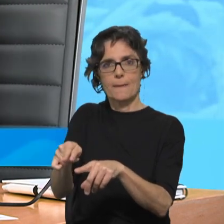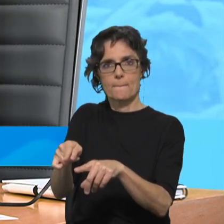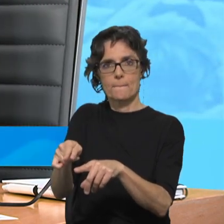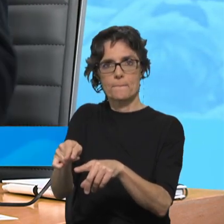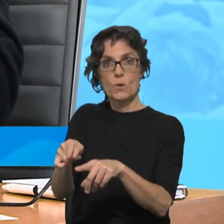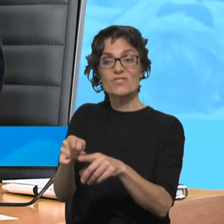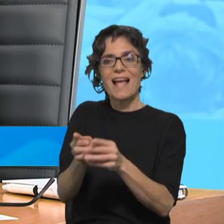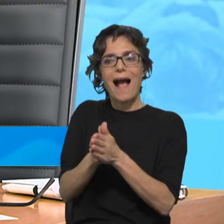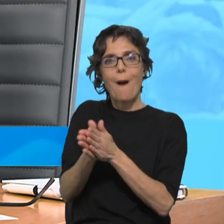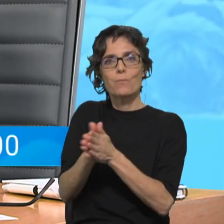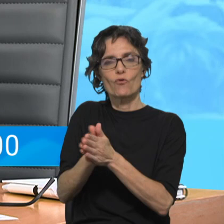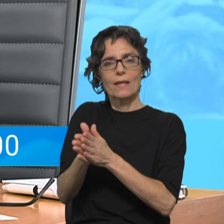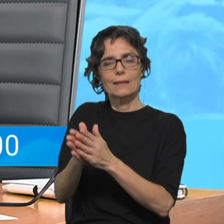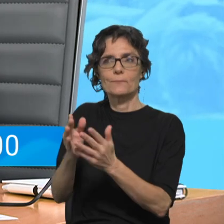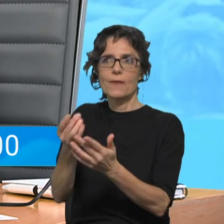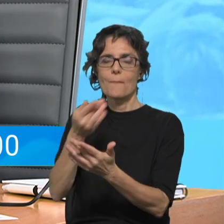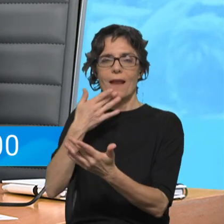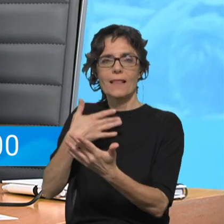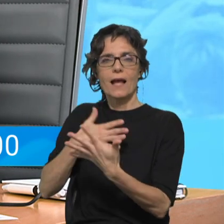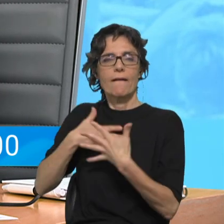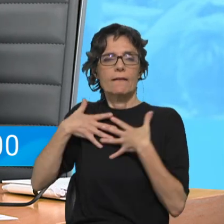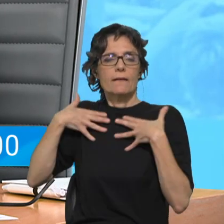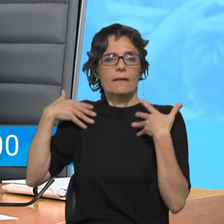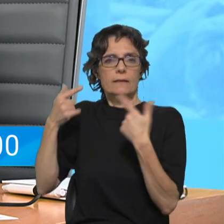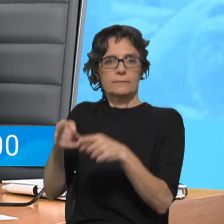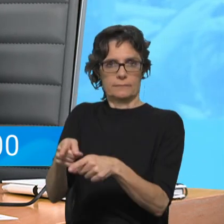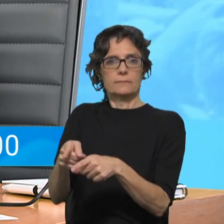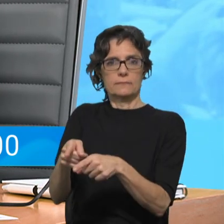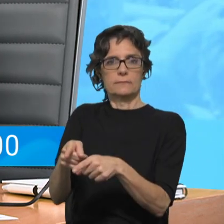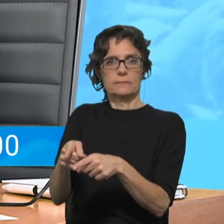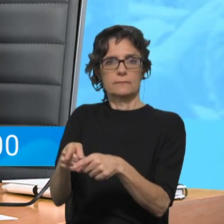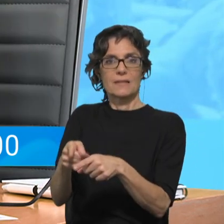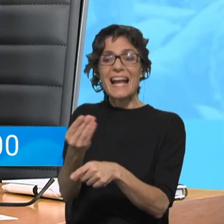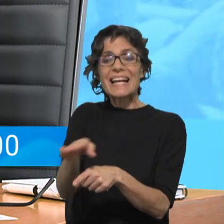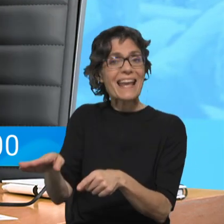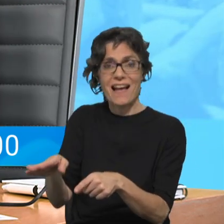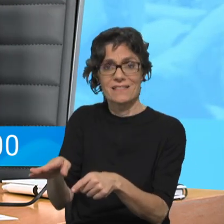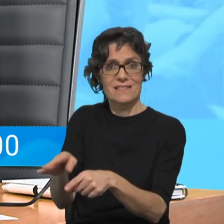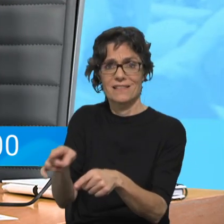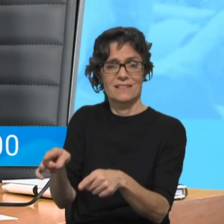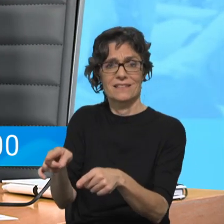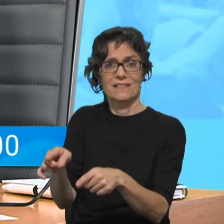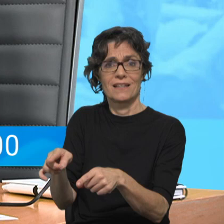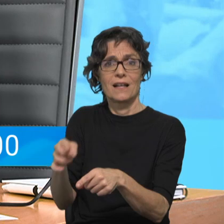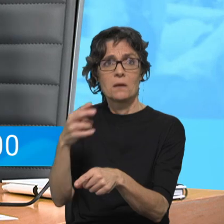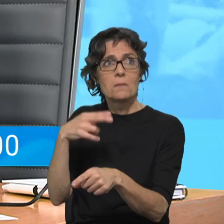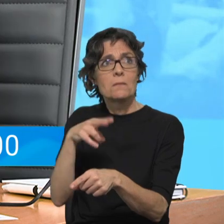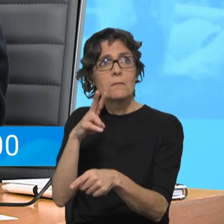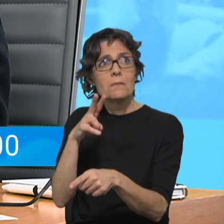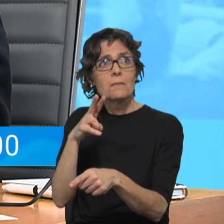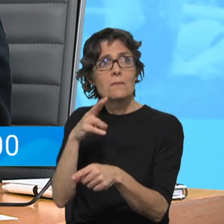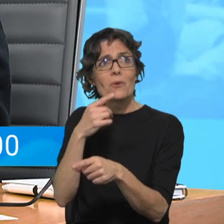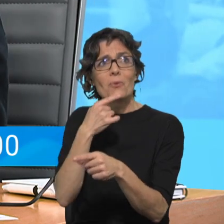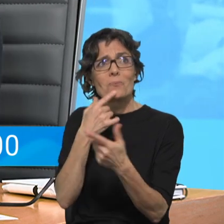usa a criança para seu belo prazer. E muitas crianças não têm nem sequer noção que estão a